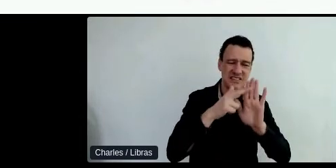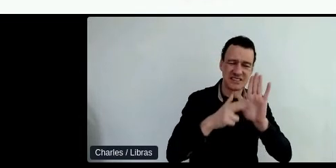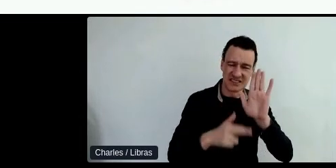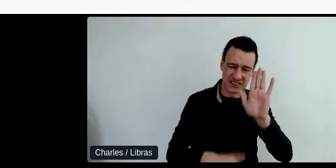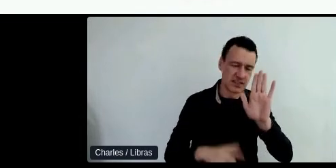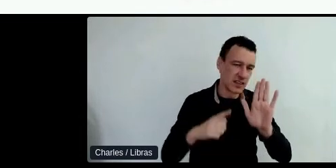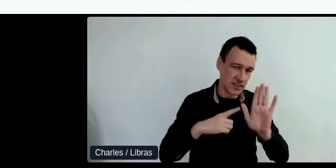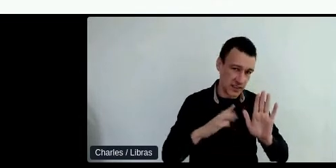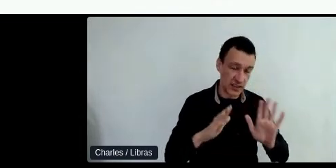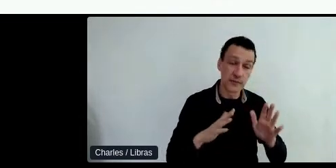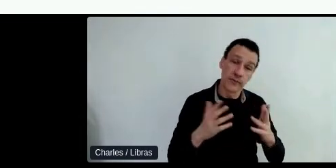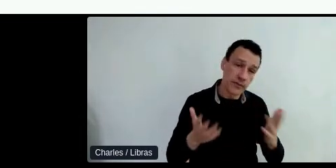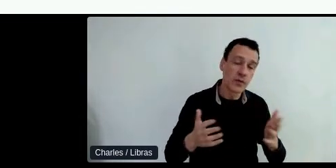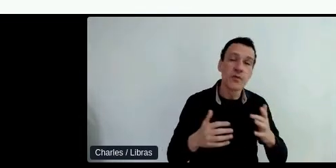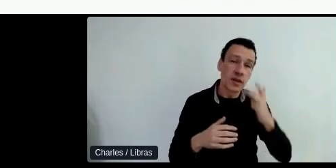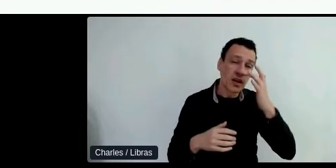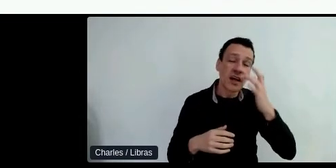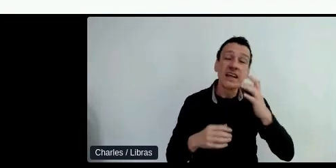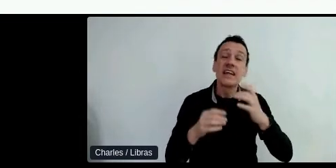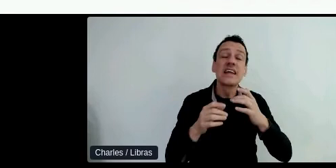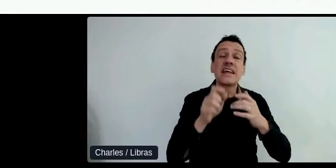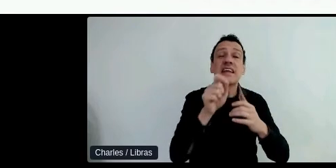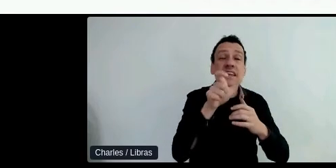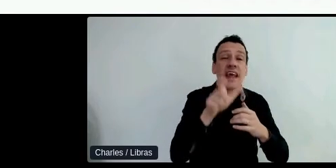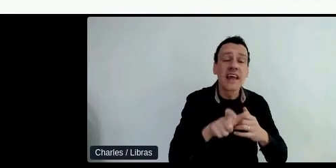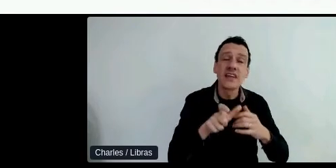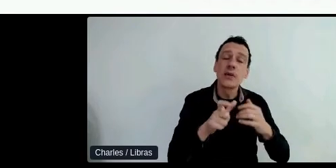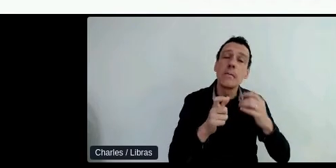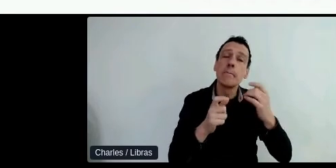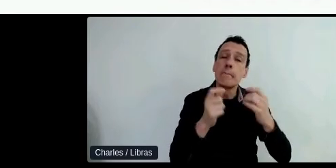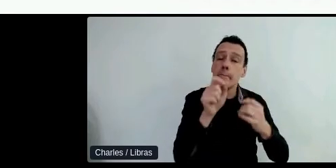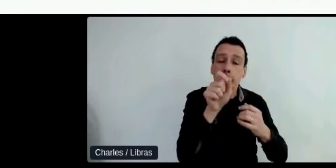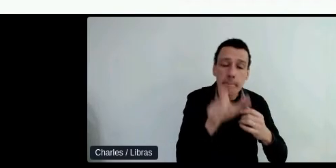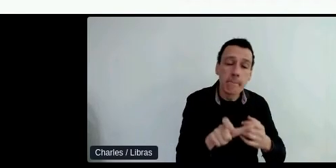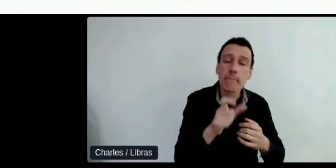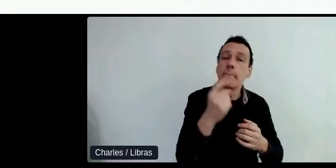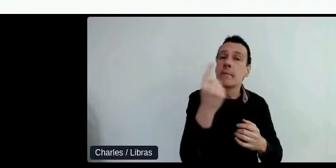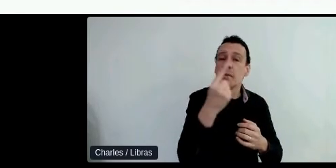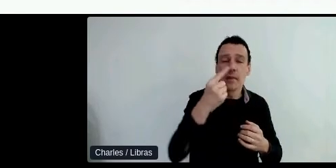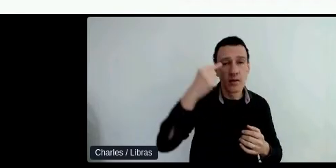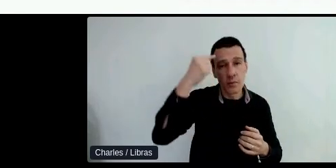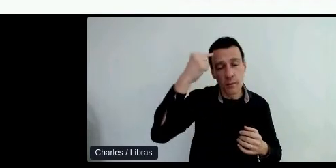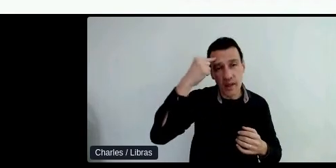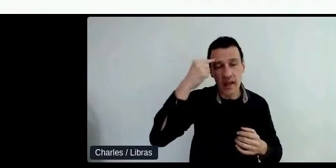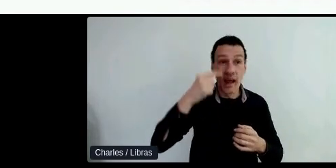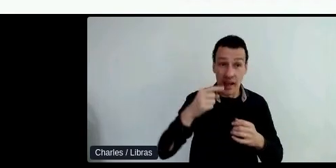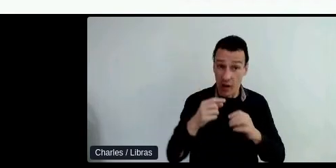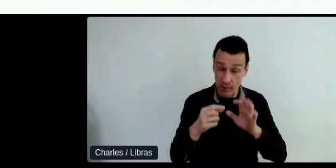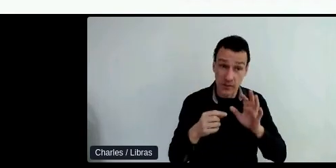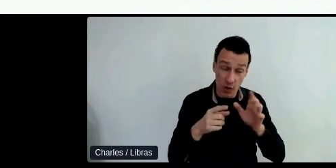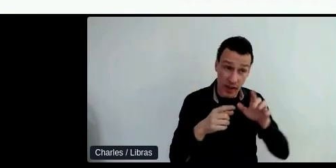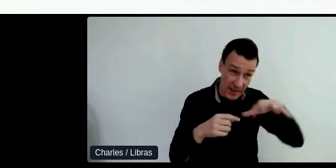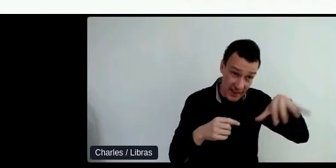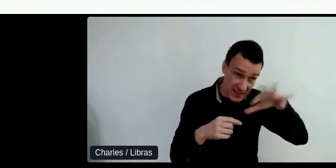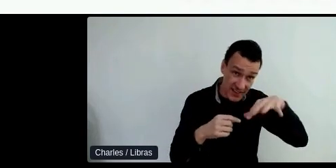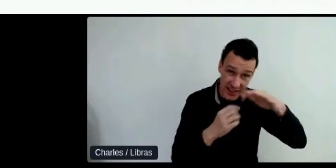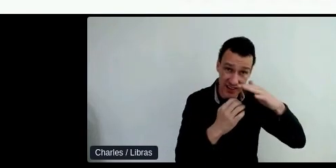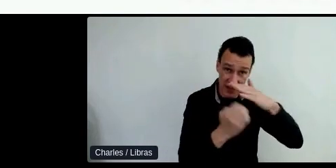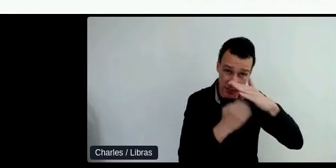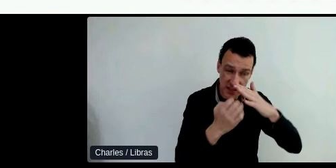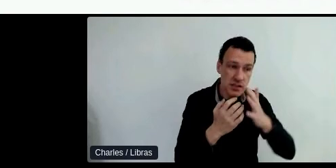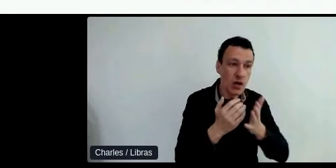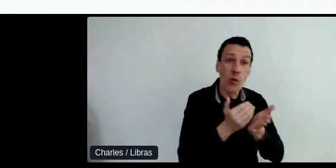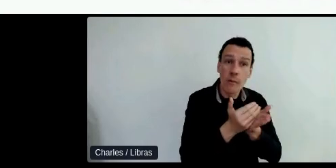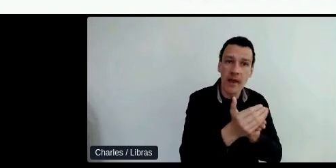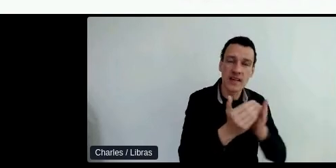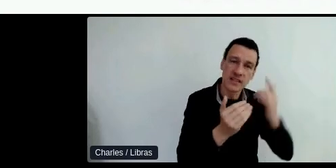acessibilidade, quem vai pensar em acessibilidade, nesse primeiro momento, seria por dor, né? Por ver uma notificação, por força de lei, e